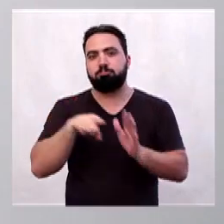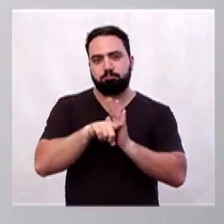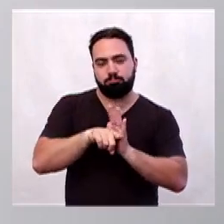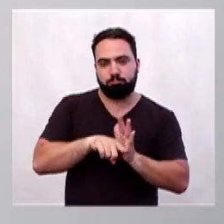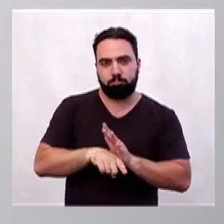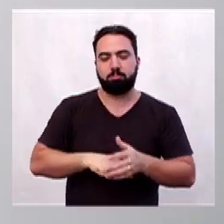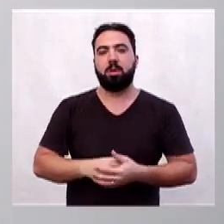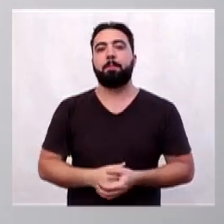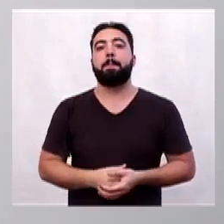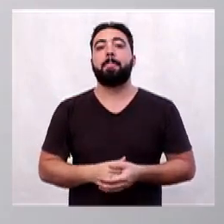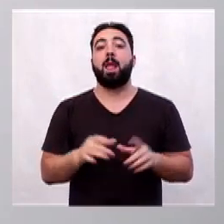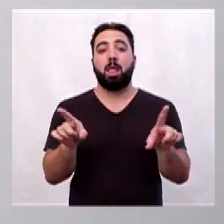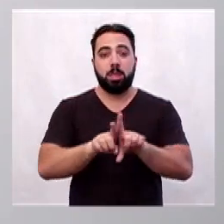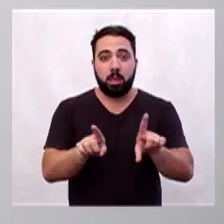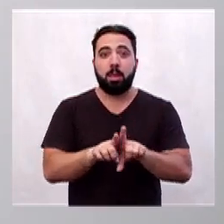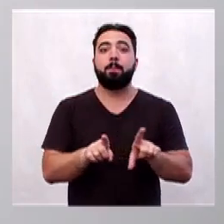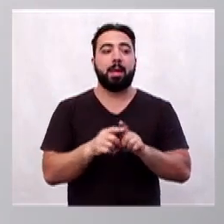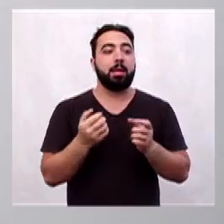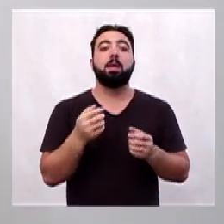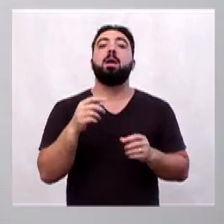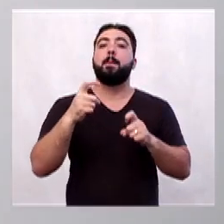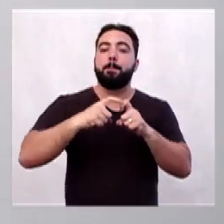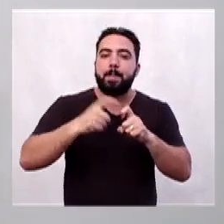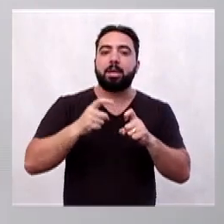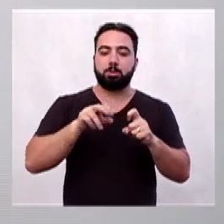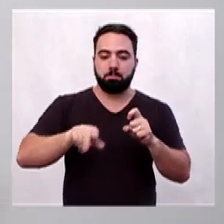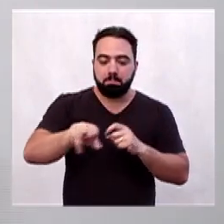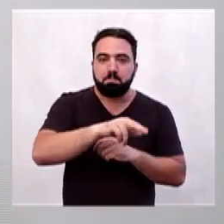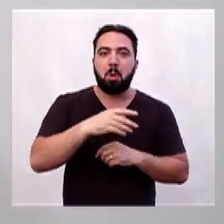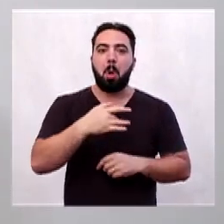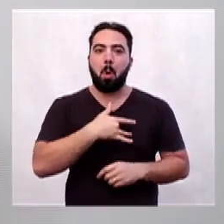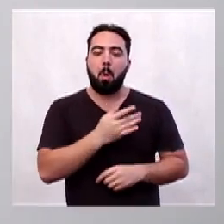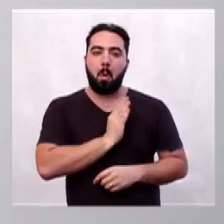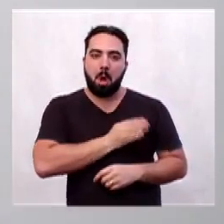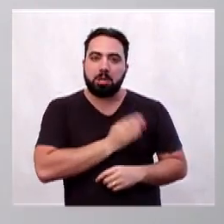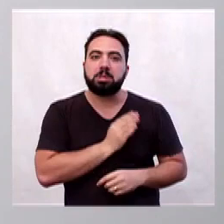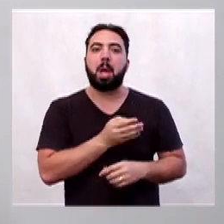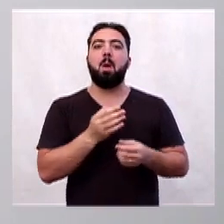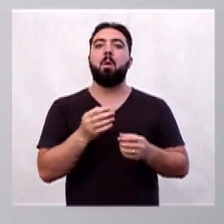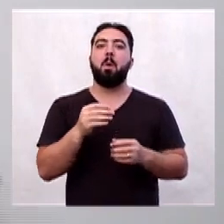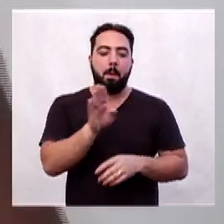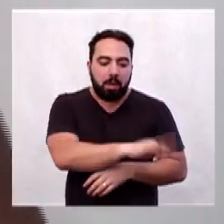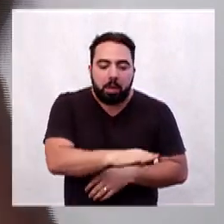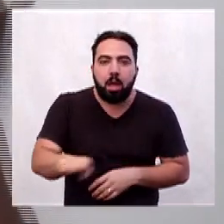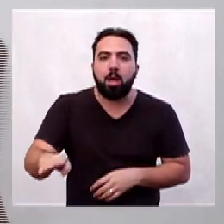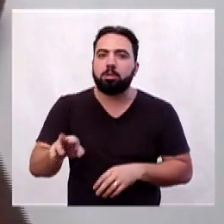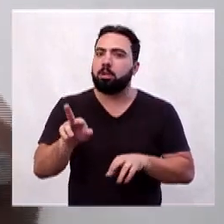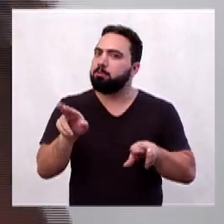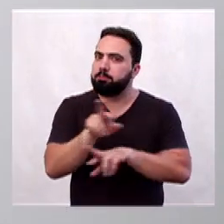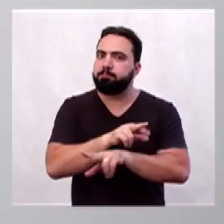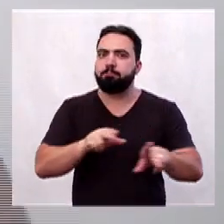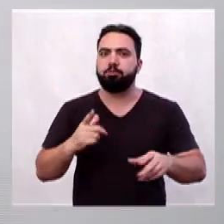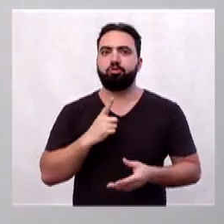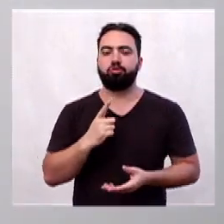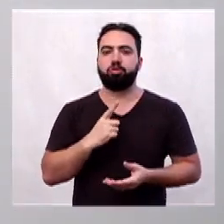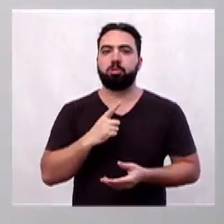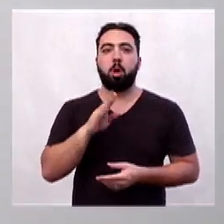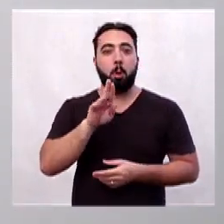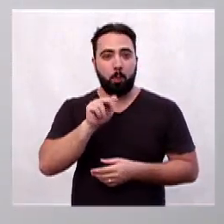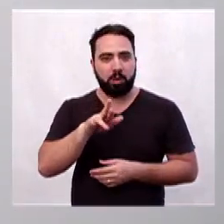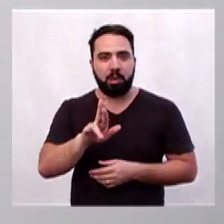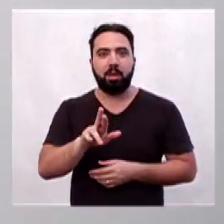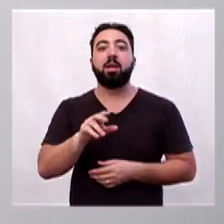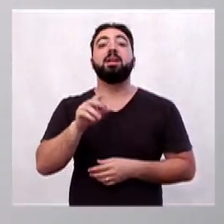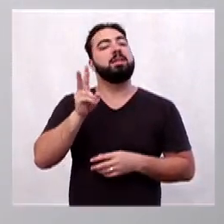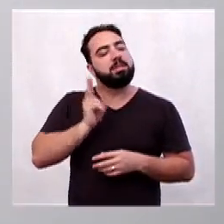ambulatoriais. Além disso, atendimentos cardiológicos, dermatológicos e pediátricos.